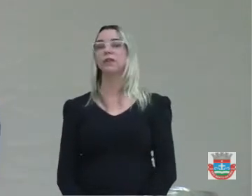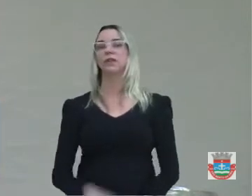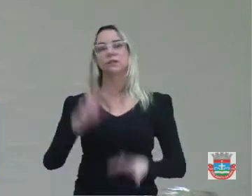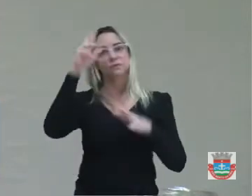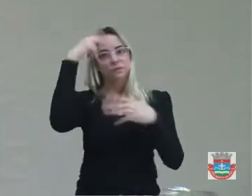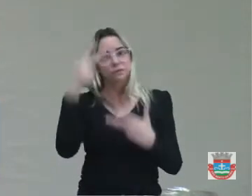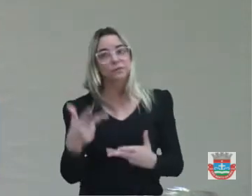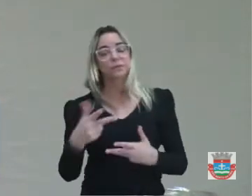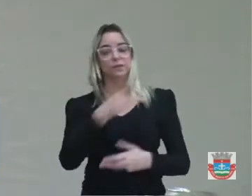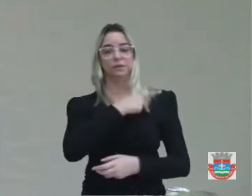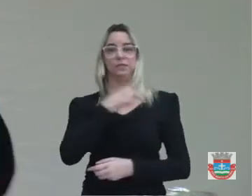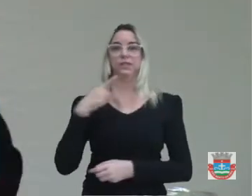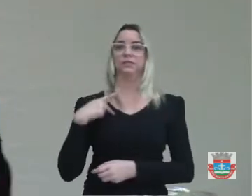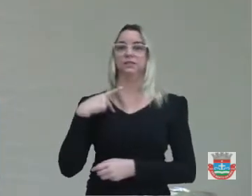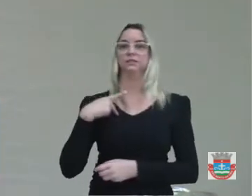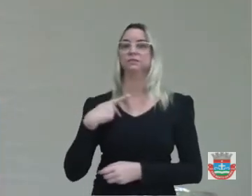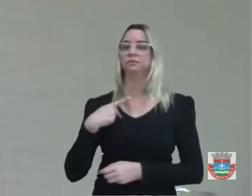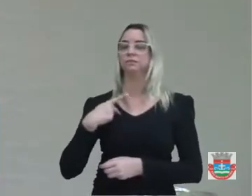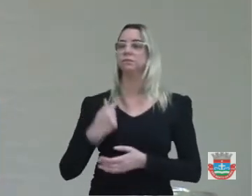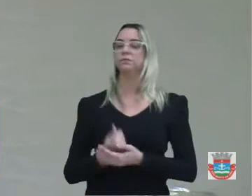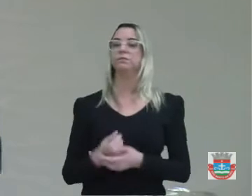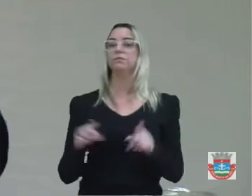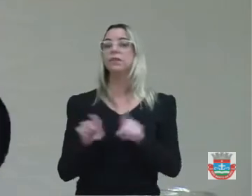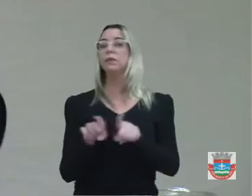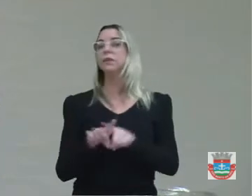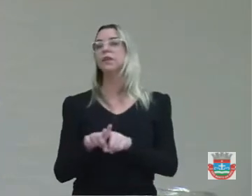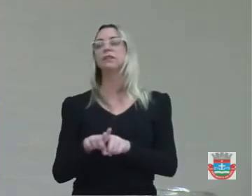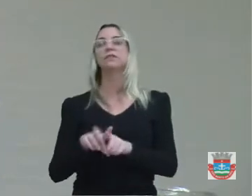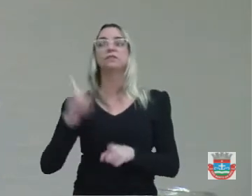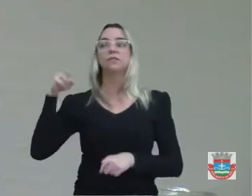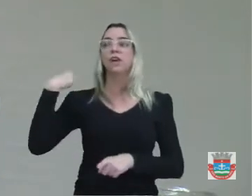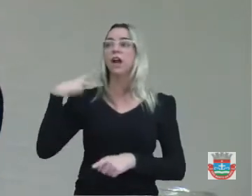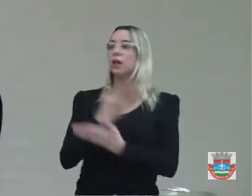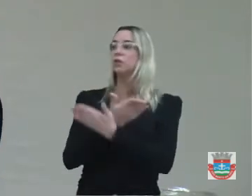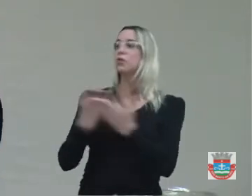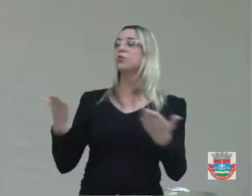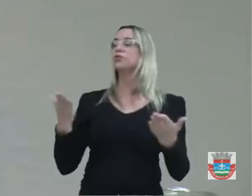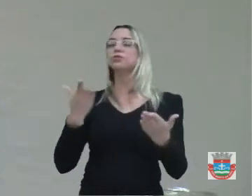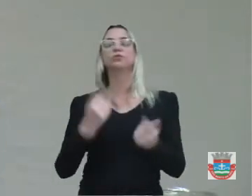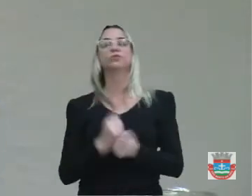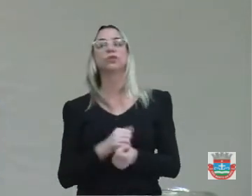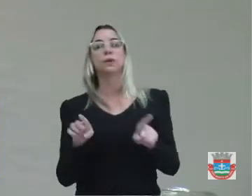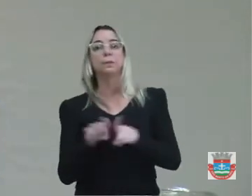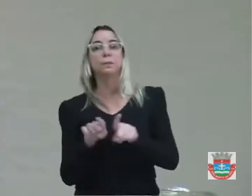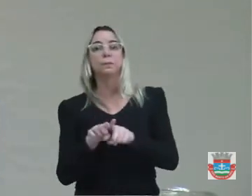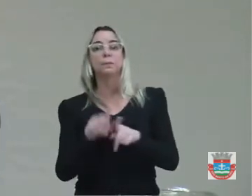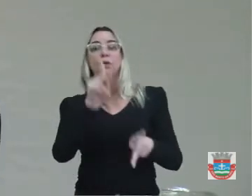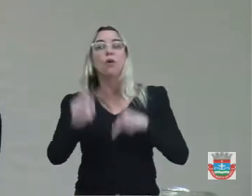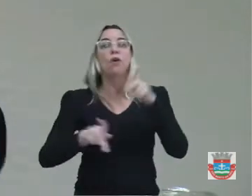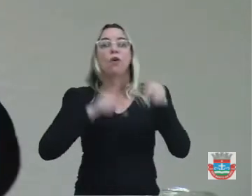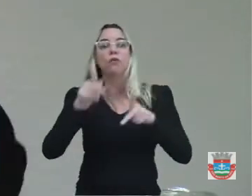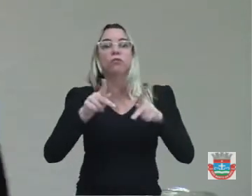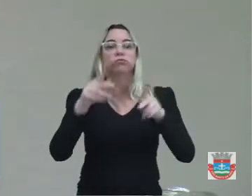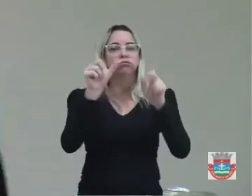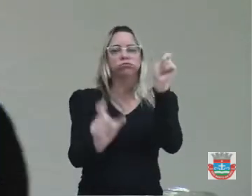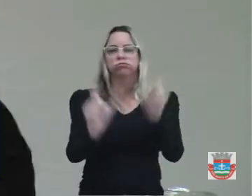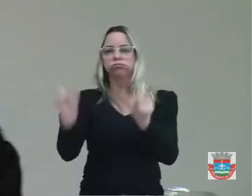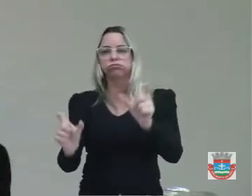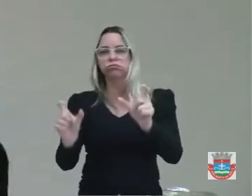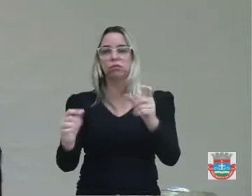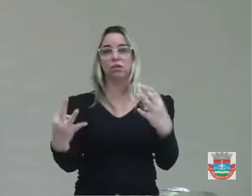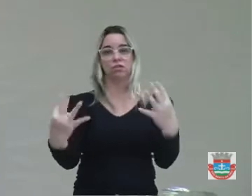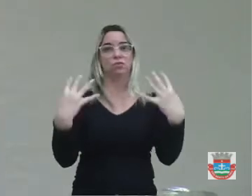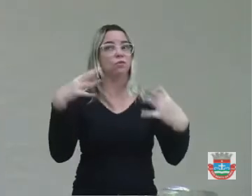Excelentíssimo senhor presidente, senhores vereadores, pessoal que nos escuta através da São Bento FM, Espírito Santo